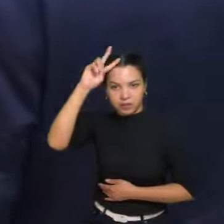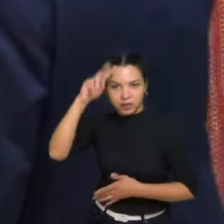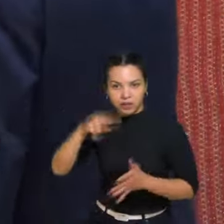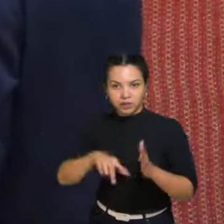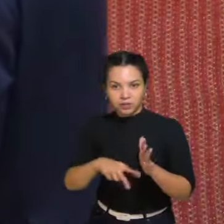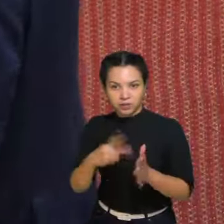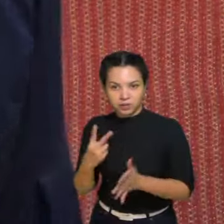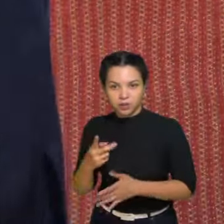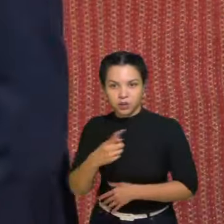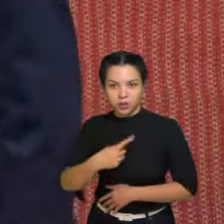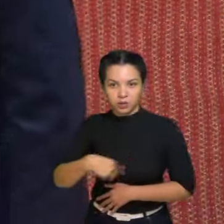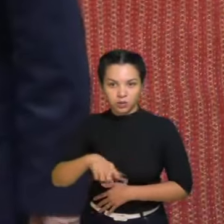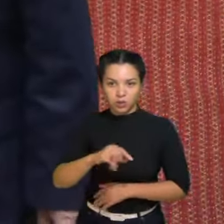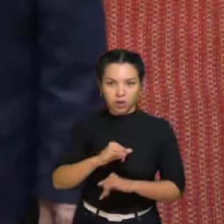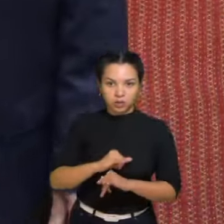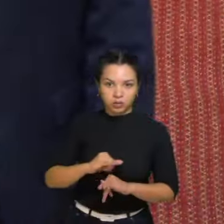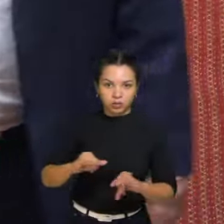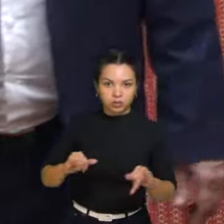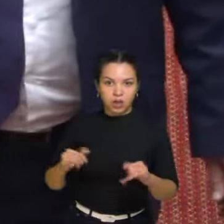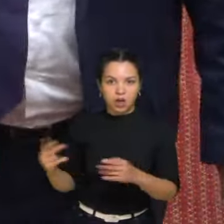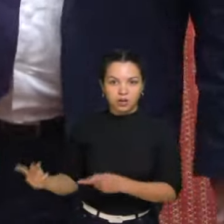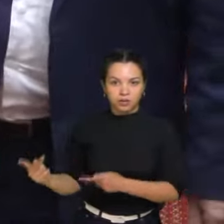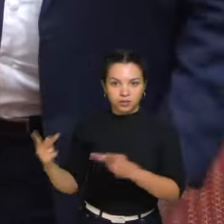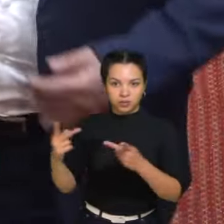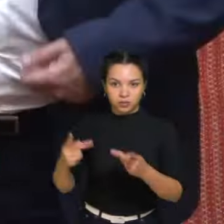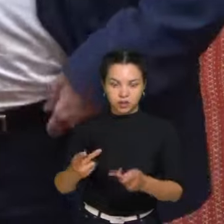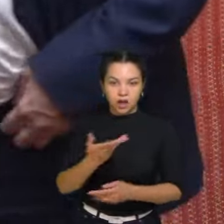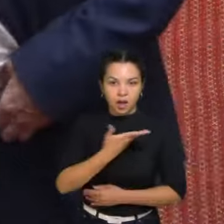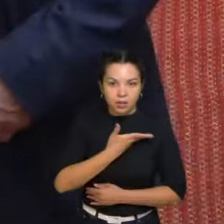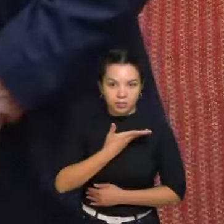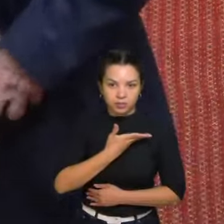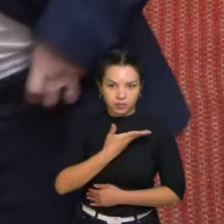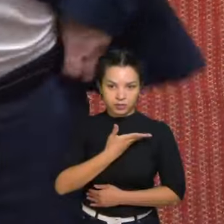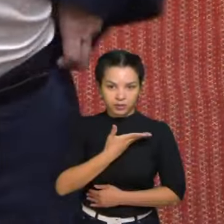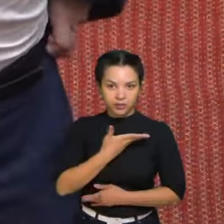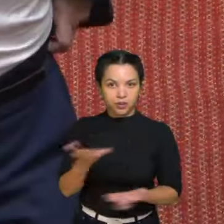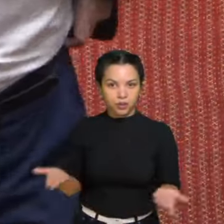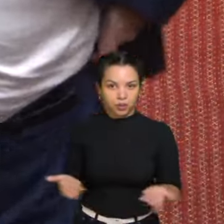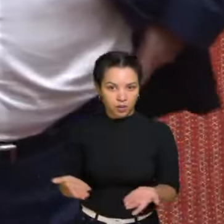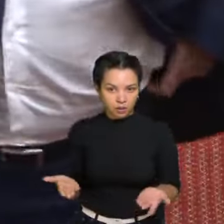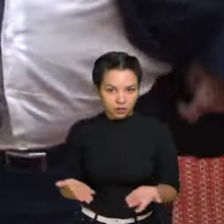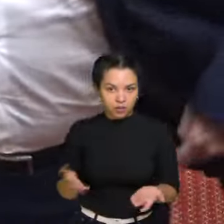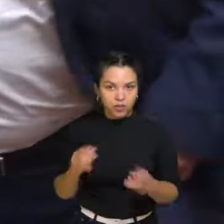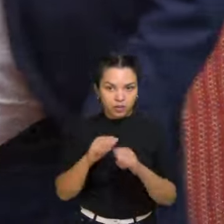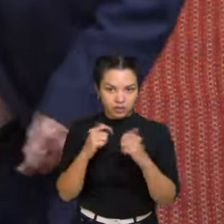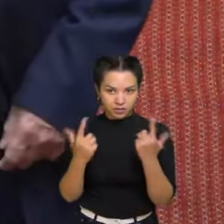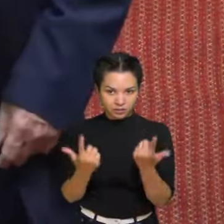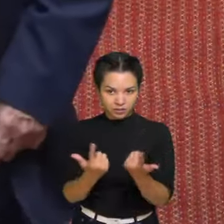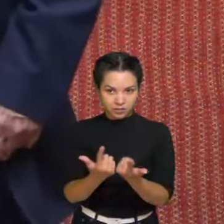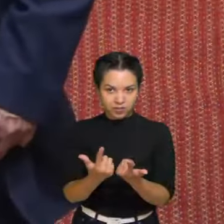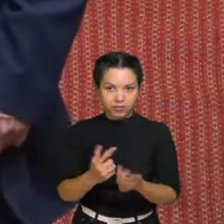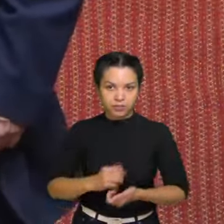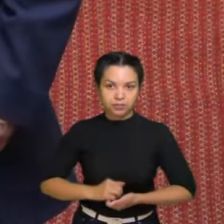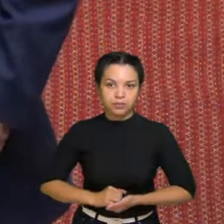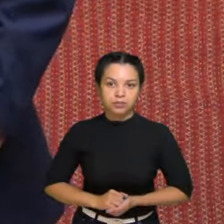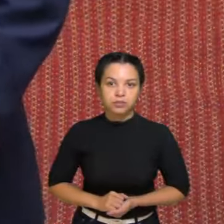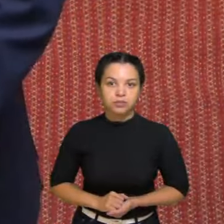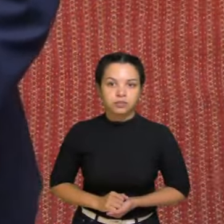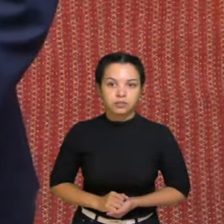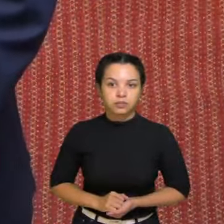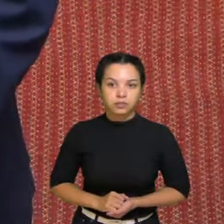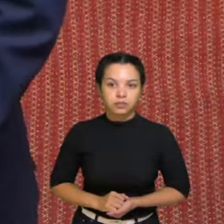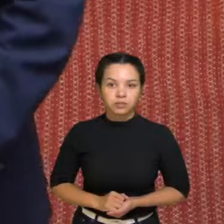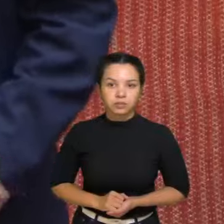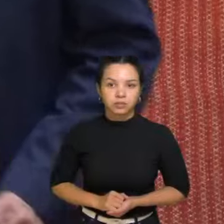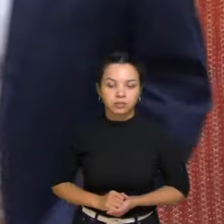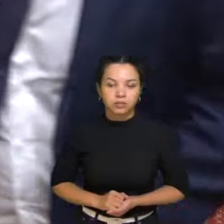estamos anunciando a visita do nosso grande e querido amigo Cucha hoje aqui na Assembleia. Pelo número de vezes, é importante,